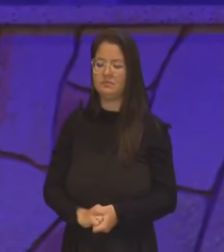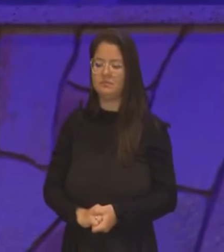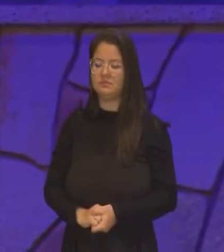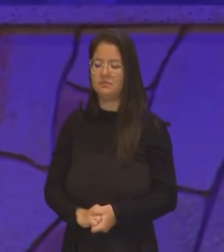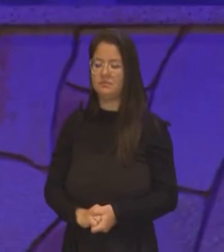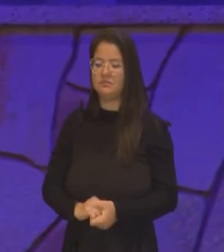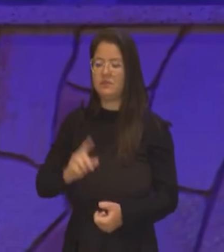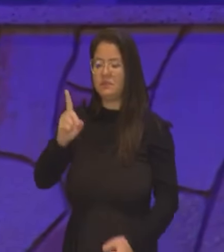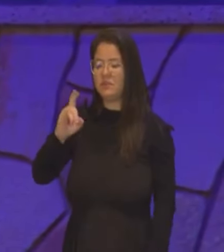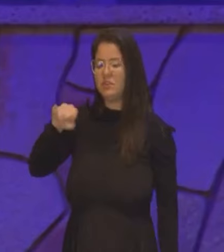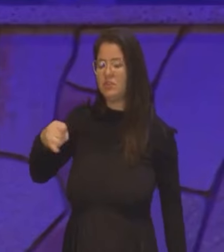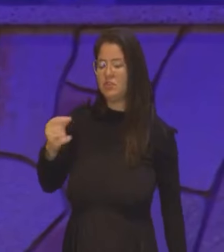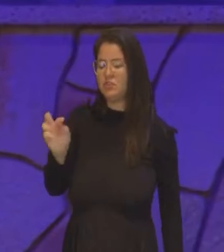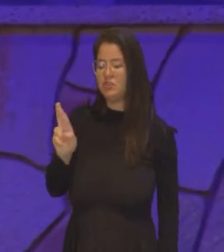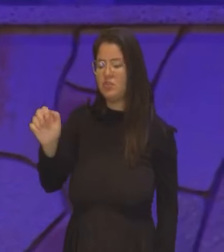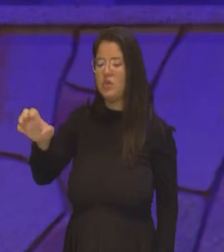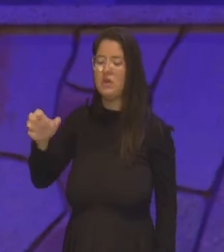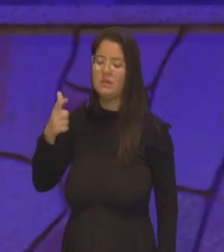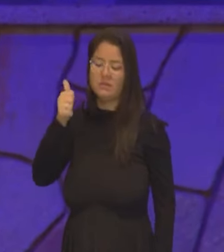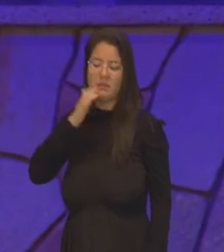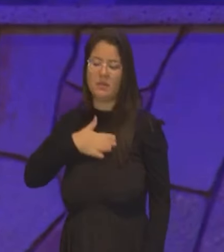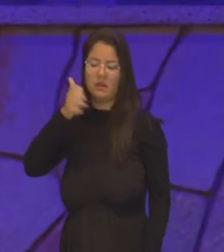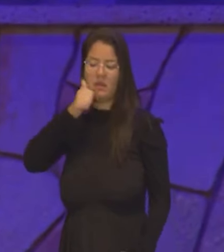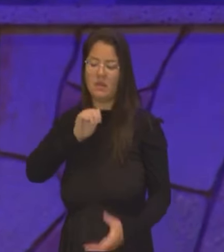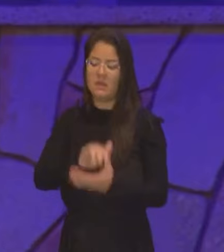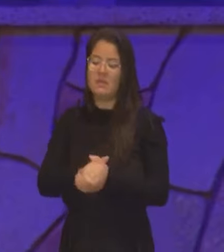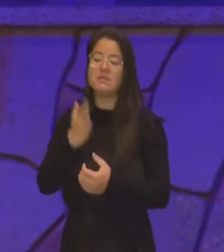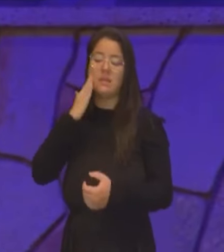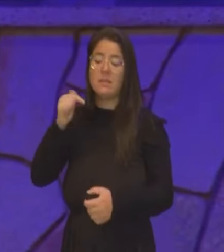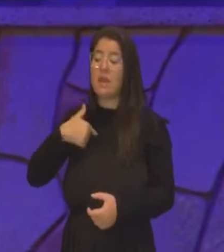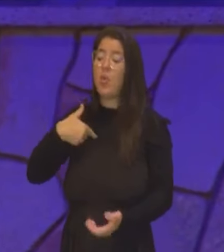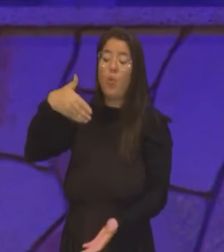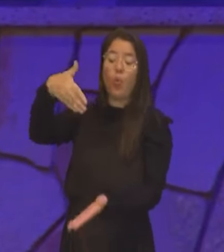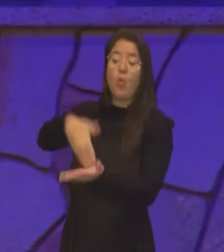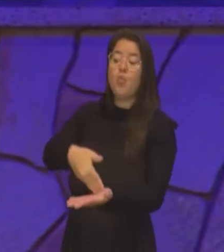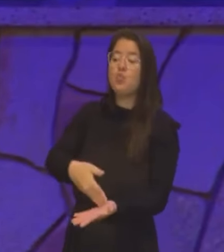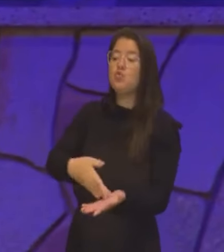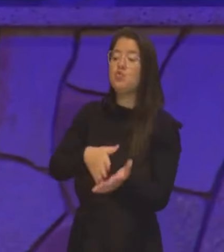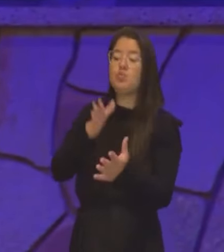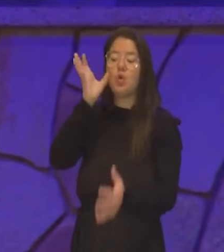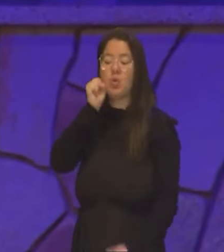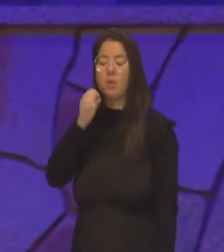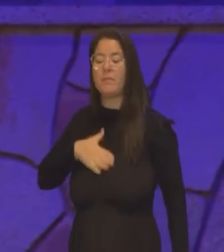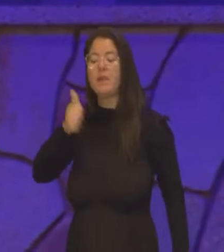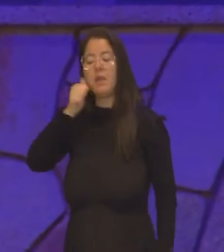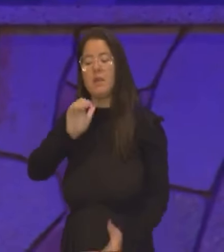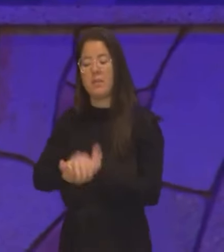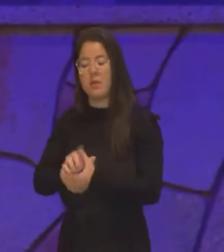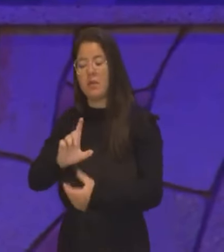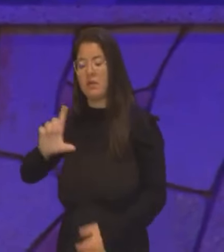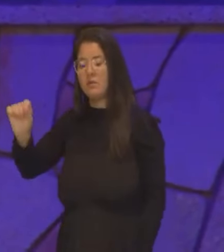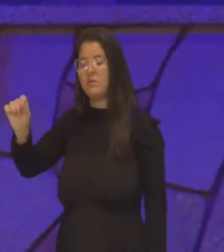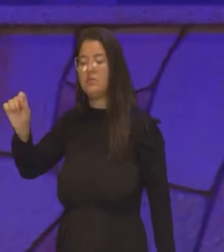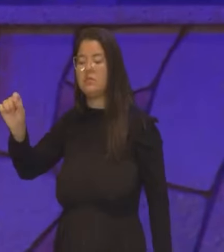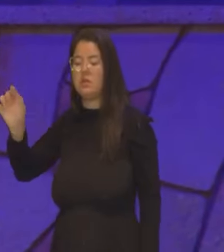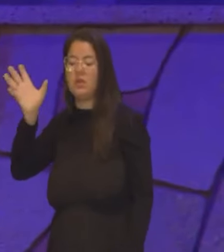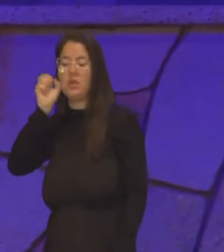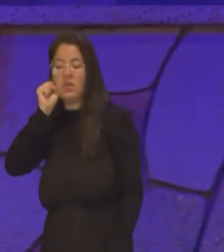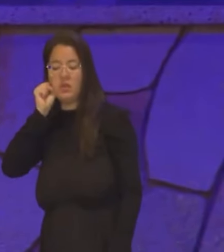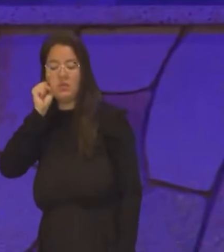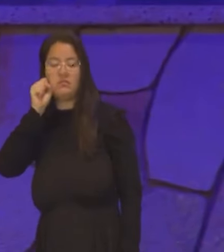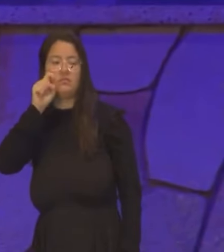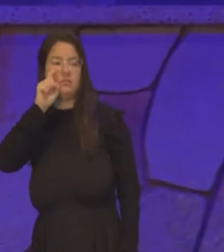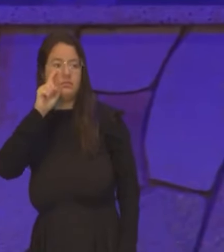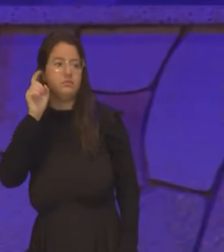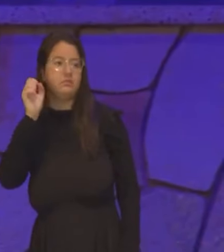A Johanne sabe que lá em casa eu sou sempre o último a dormir. Ela vai deitar, ela diz assim para mim, já estou indo. Eu falo assim,